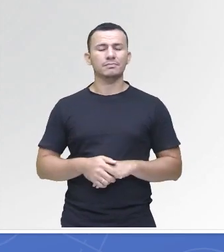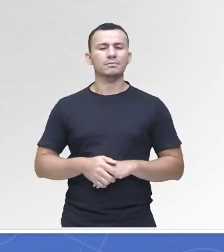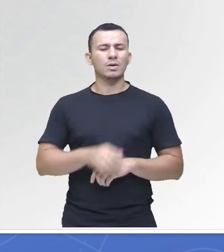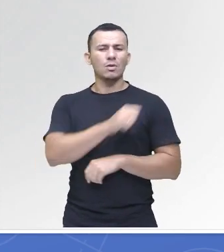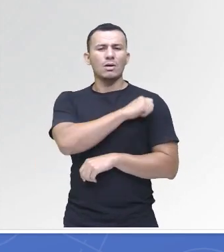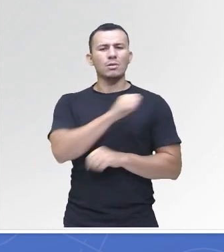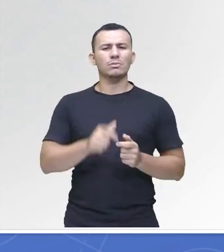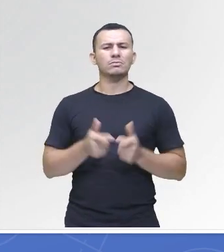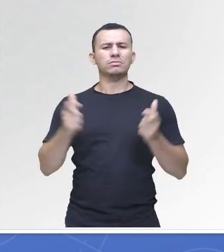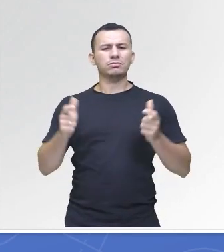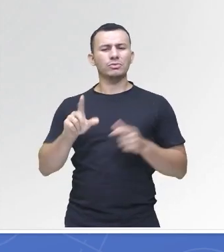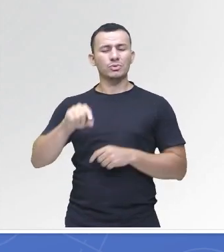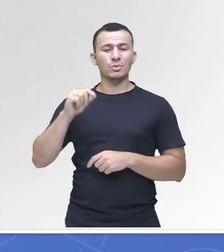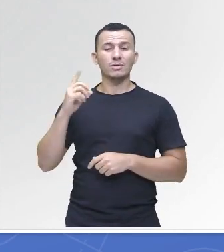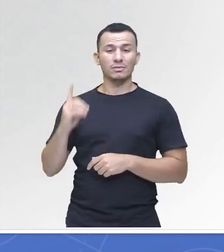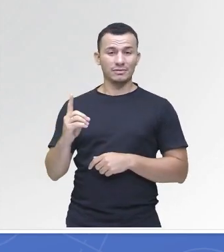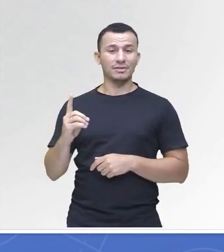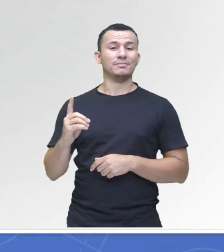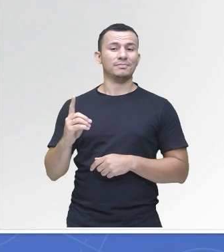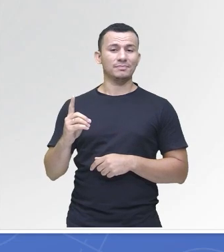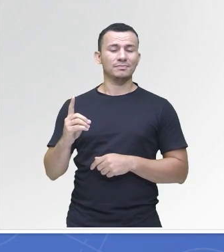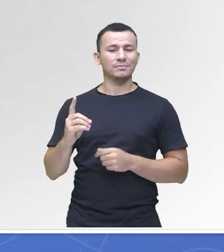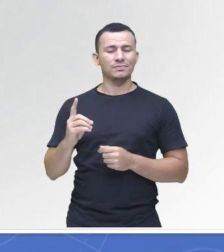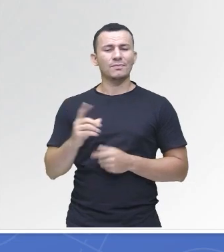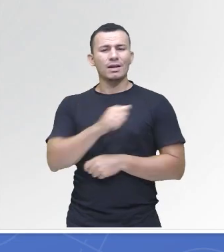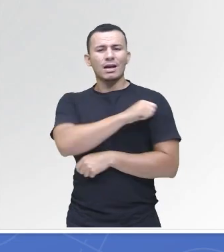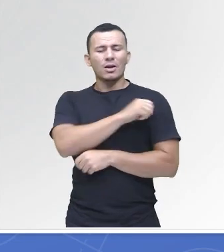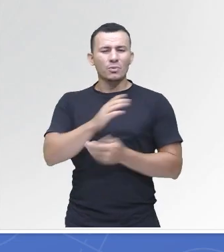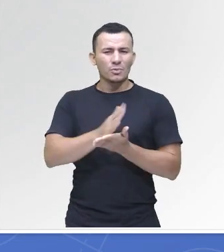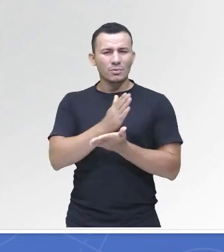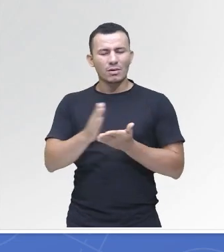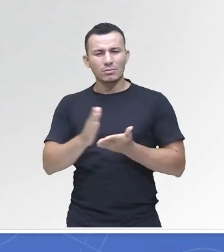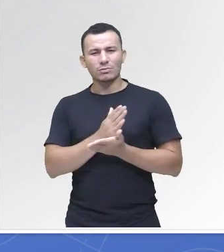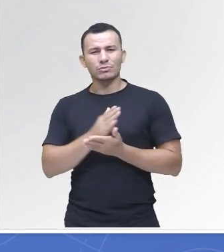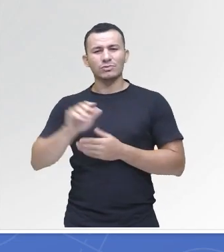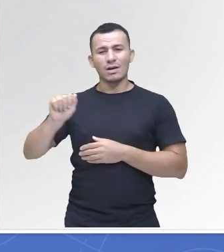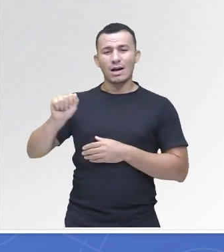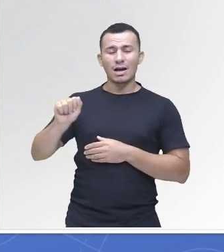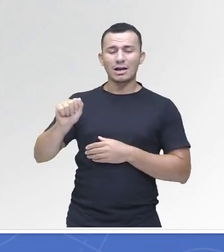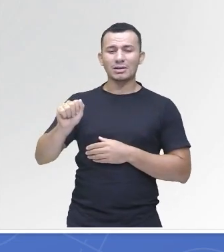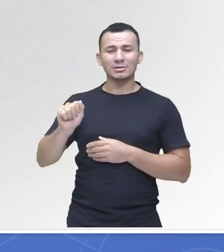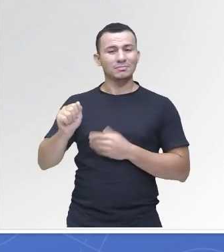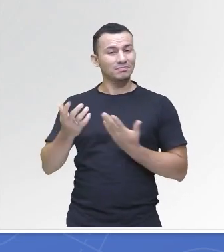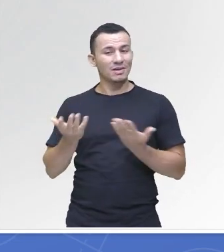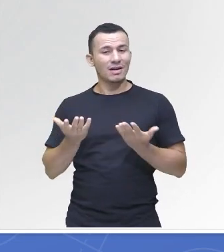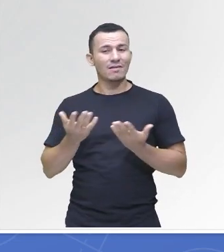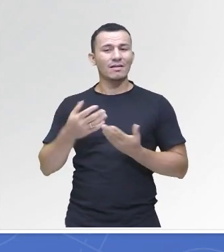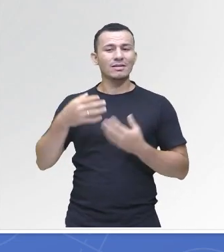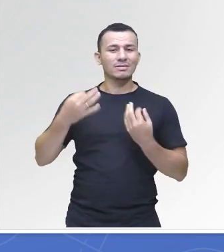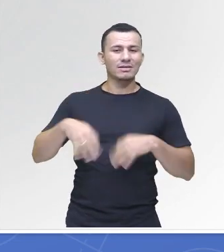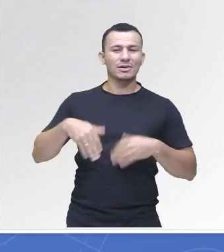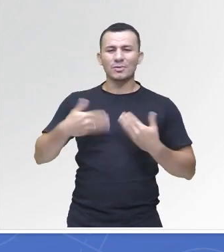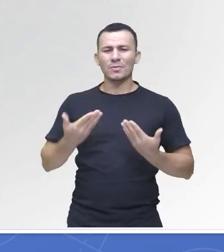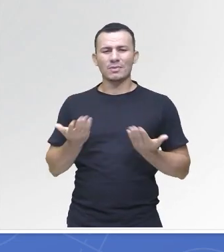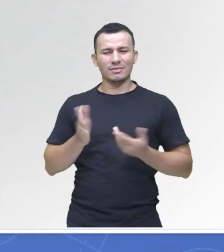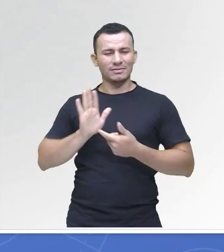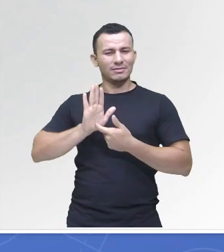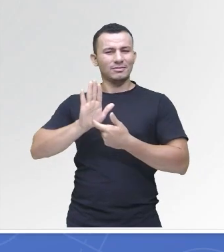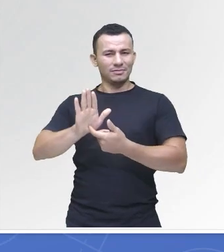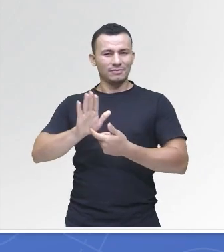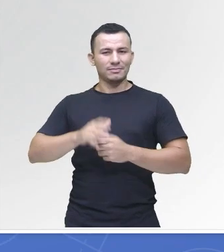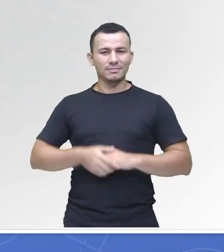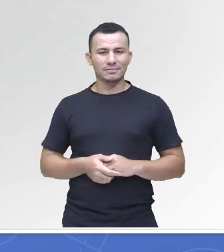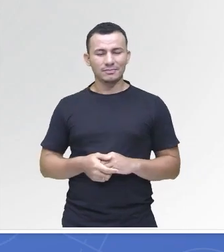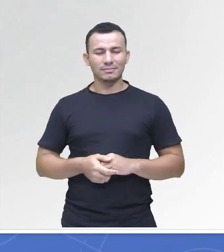maioria marcou a alternativa D, tivemos alguns alunos ali que colocaram A, então vamos observar a nossa questão, né? Vamos tirar a dúvida aí dos